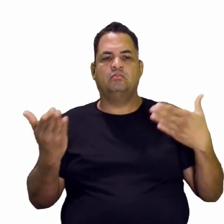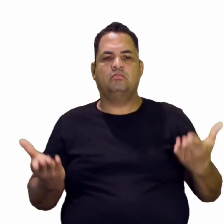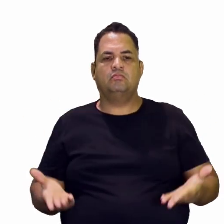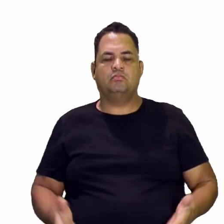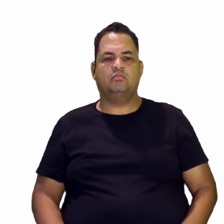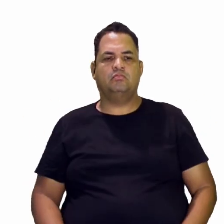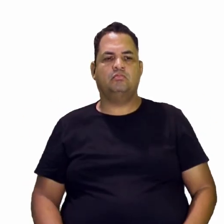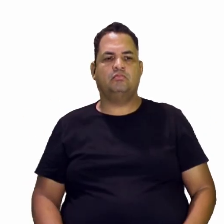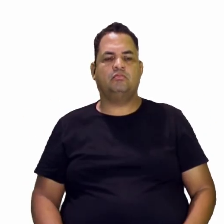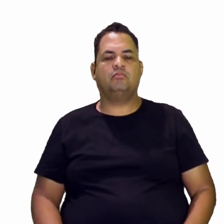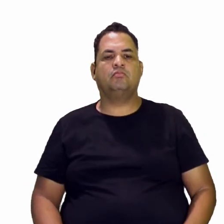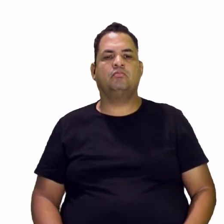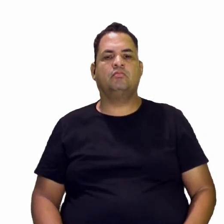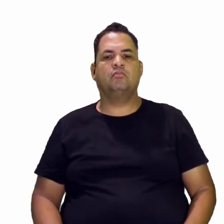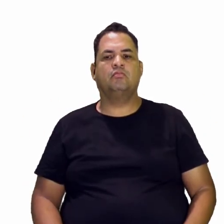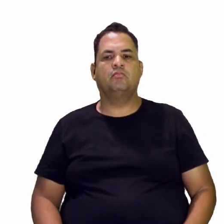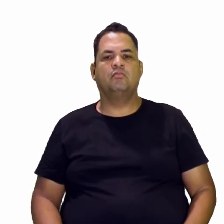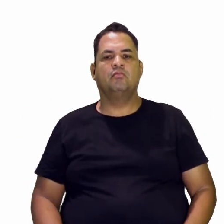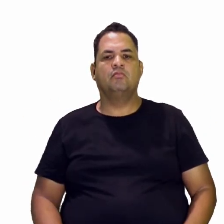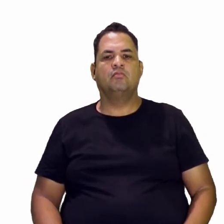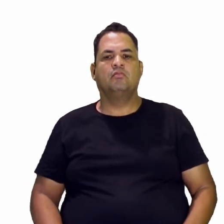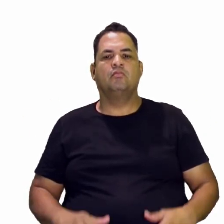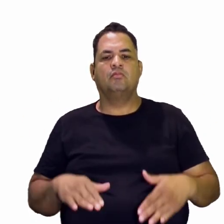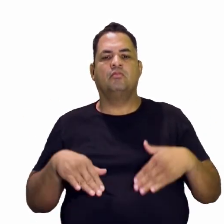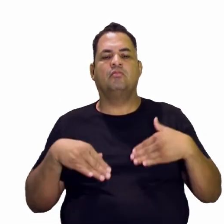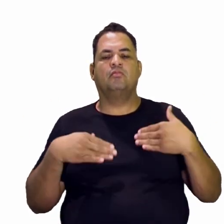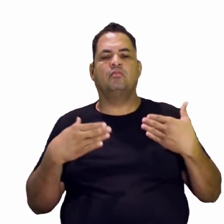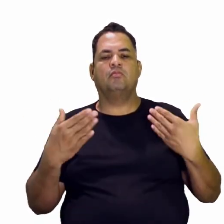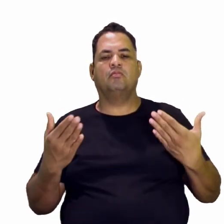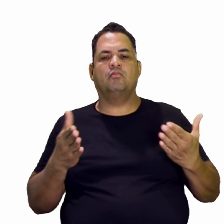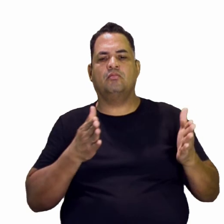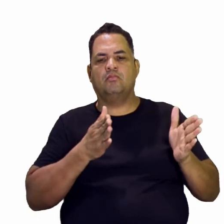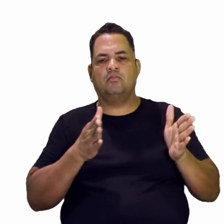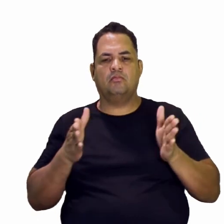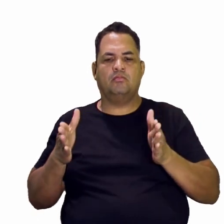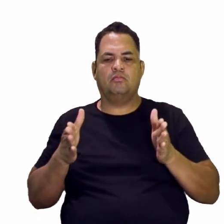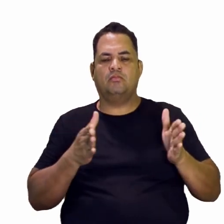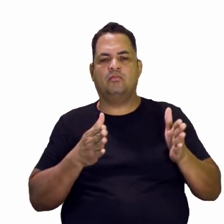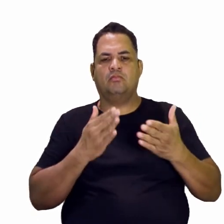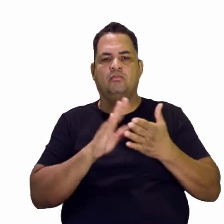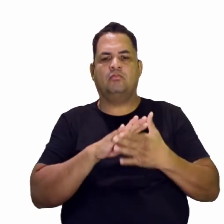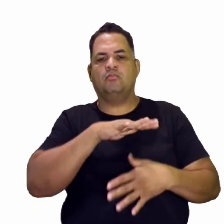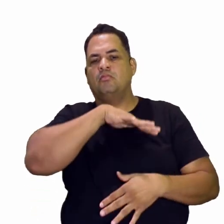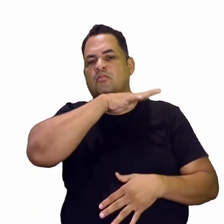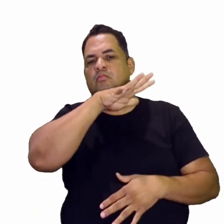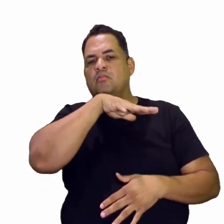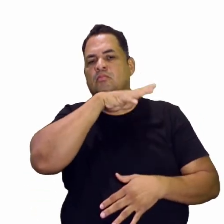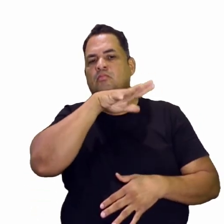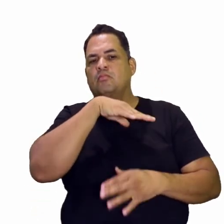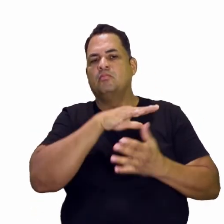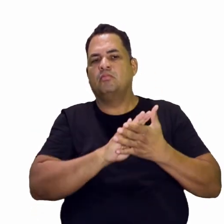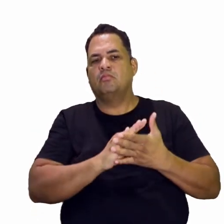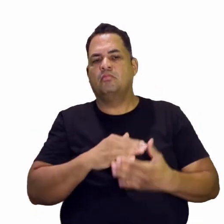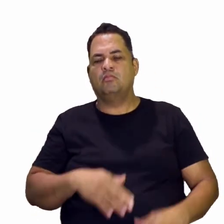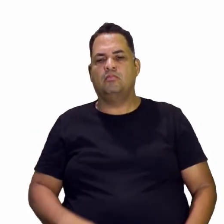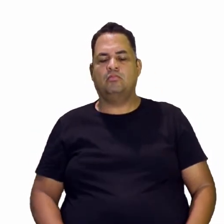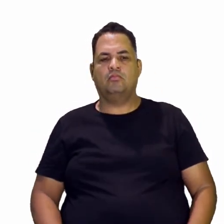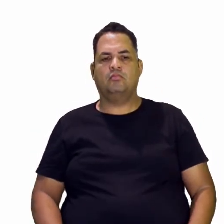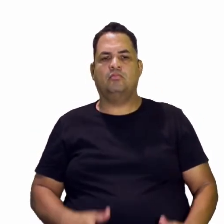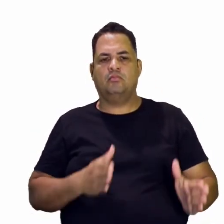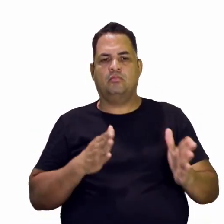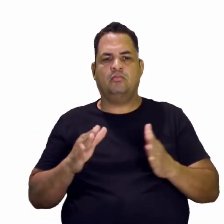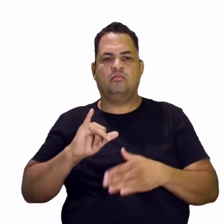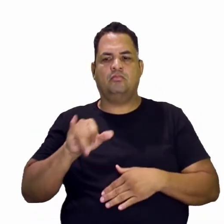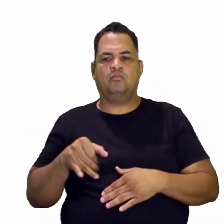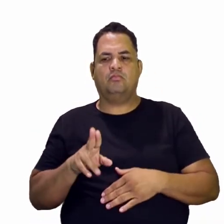corresponder ou seja, em que período esses animais estavam ali, os fósseis de animais do período Jurássico, tá? Qual